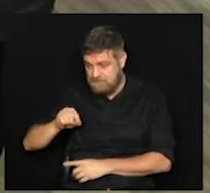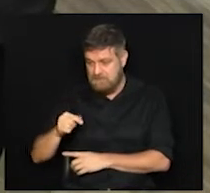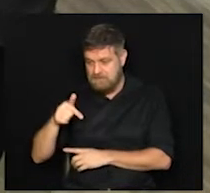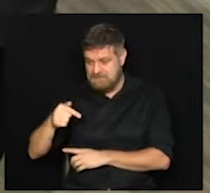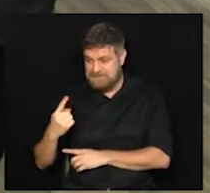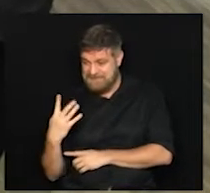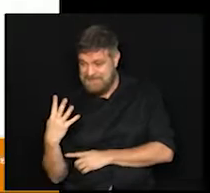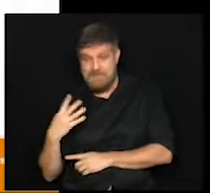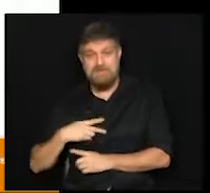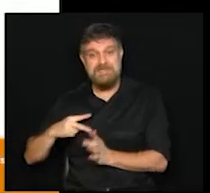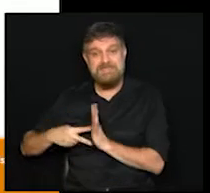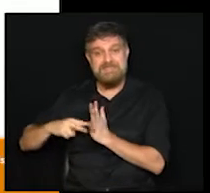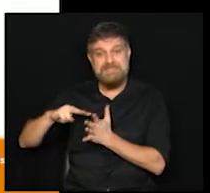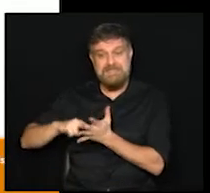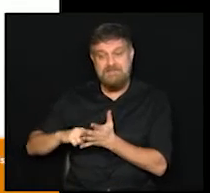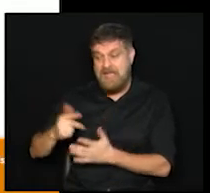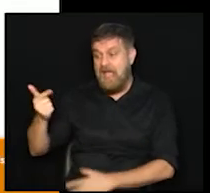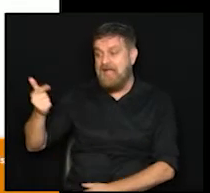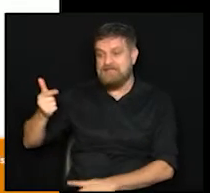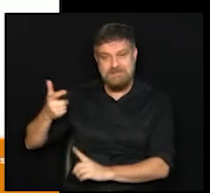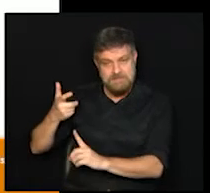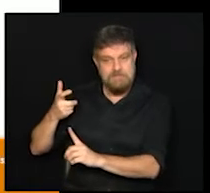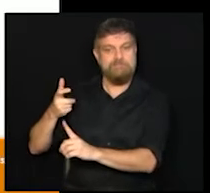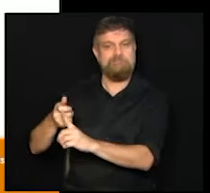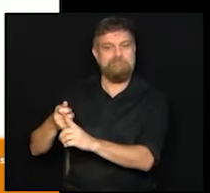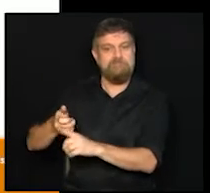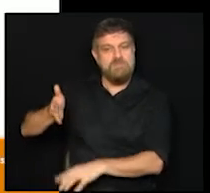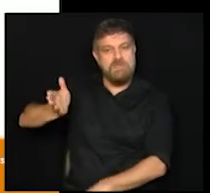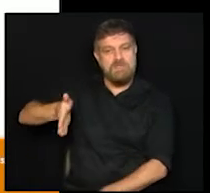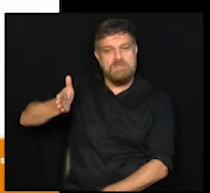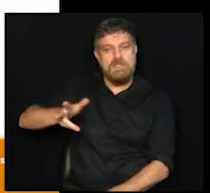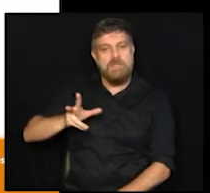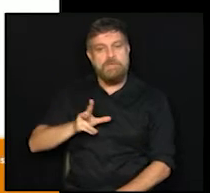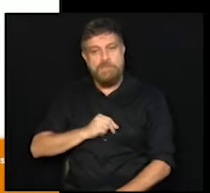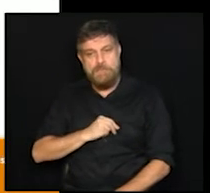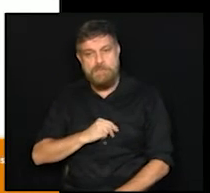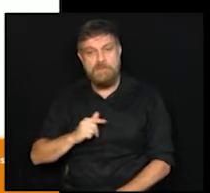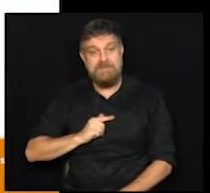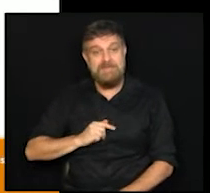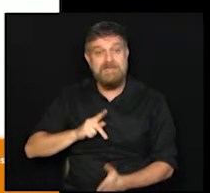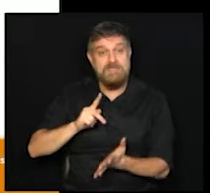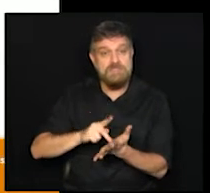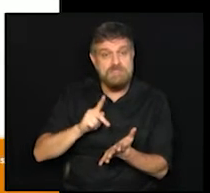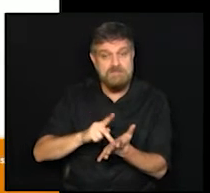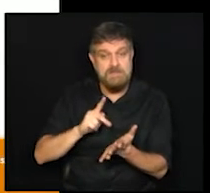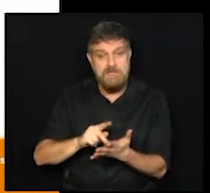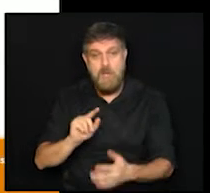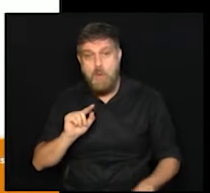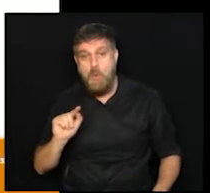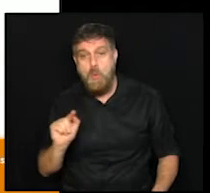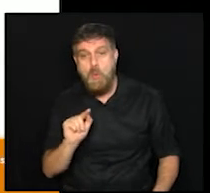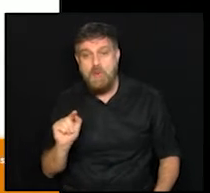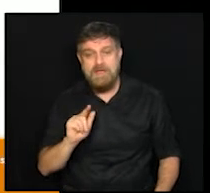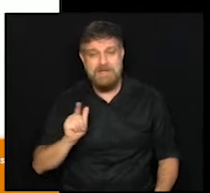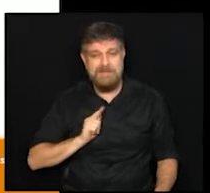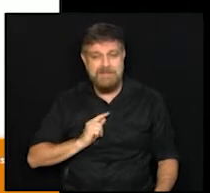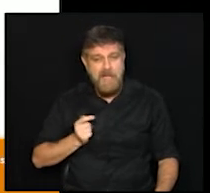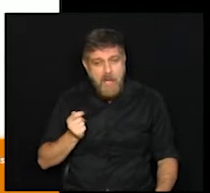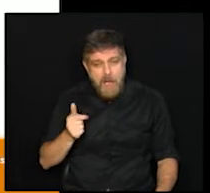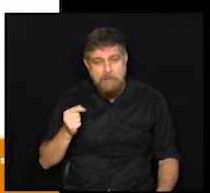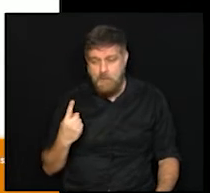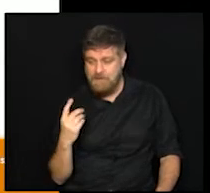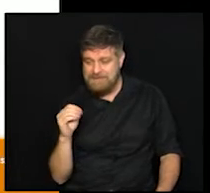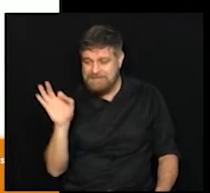170.714 correspondem à segunda dose. Ou seja, a gente tem, na verdade, aí um pouco mais